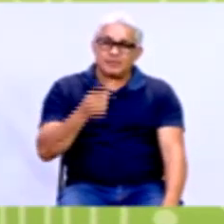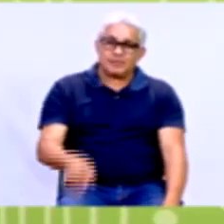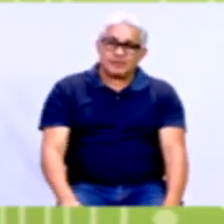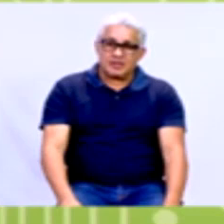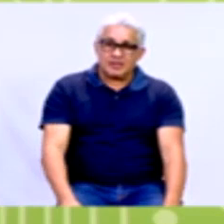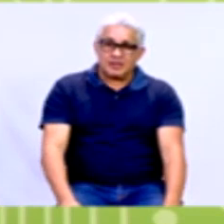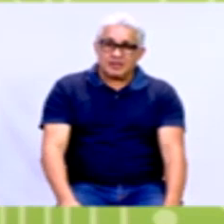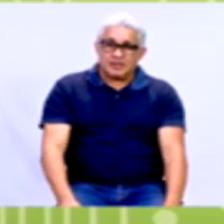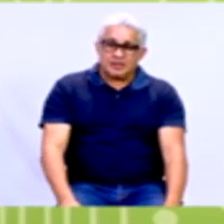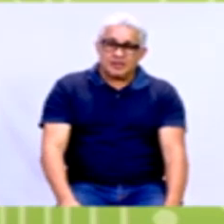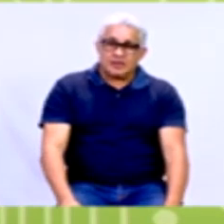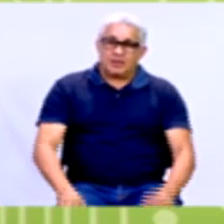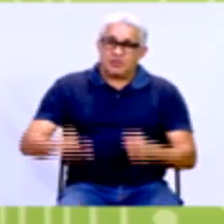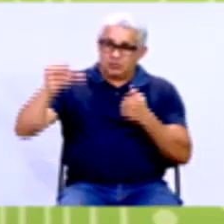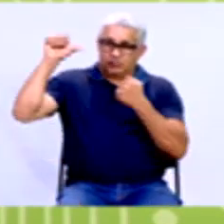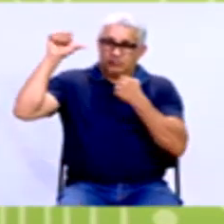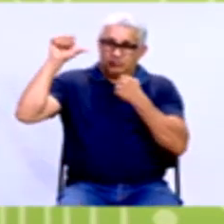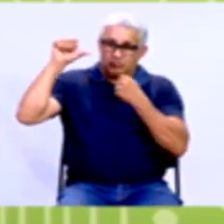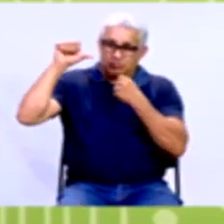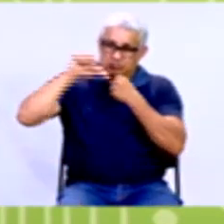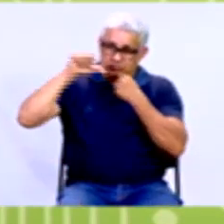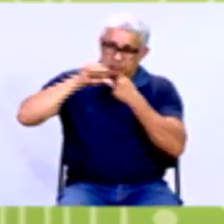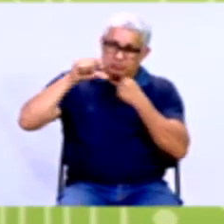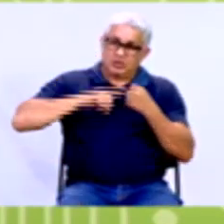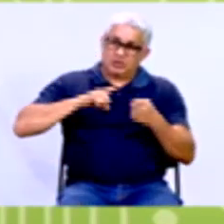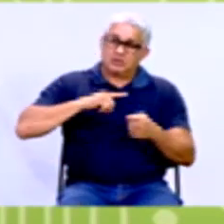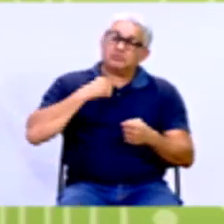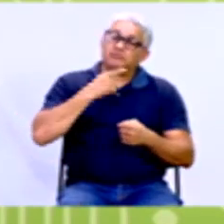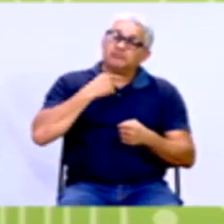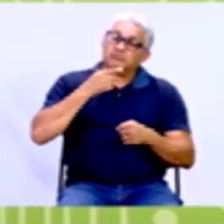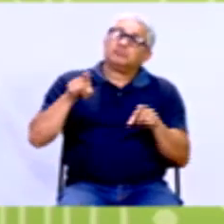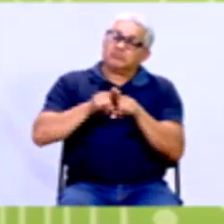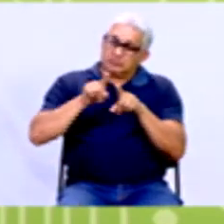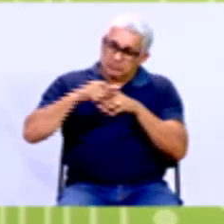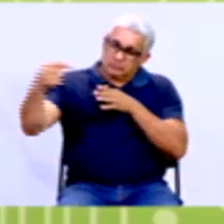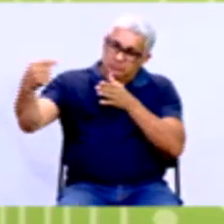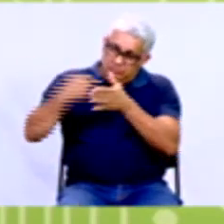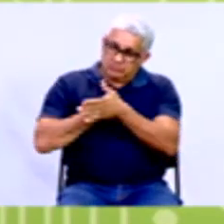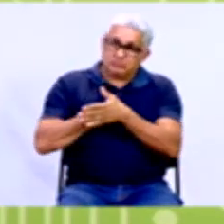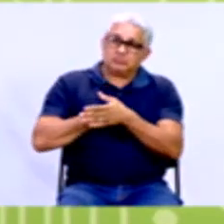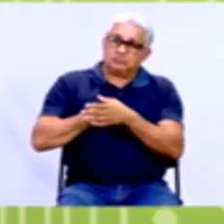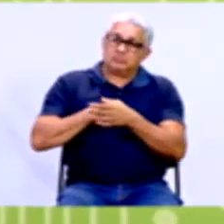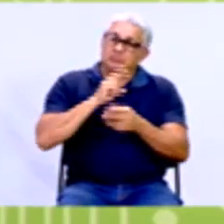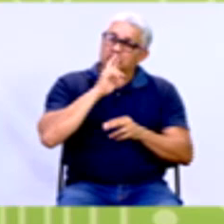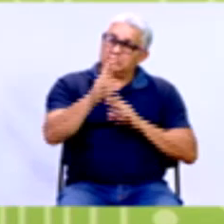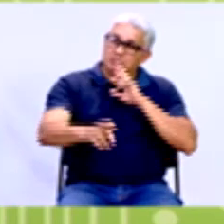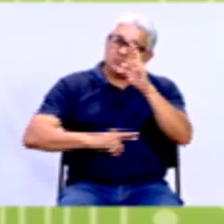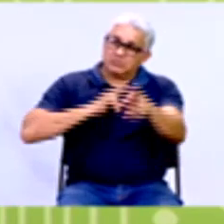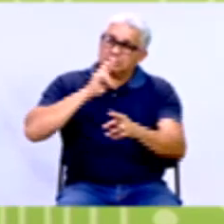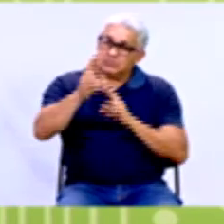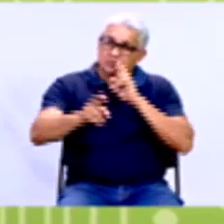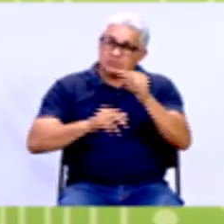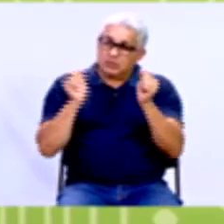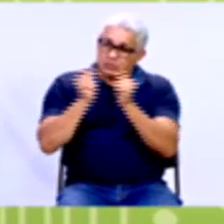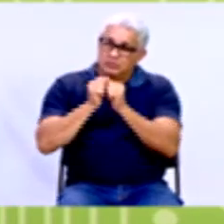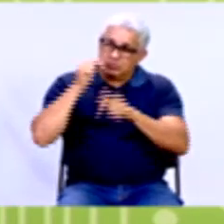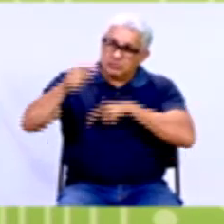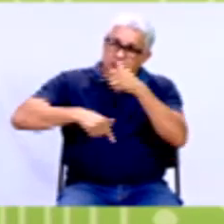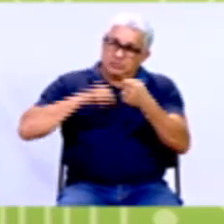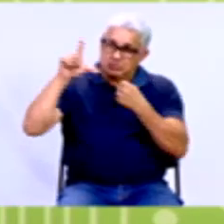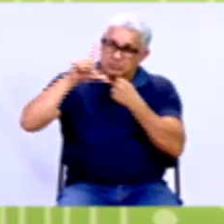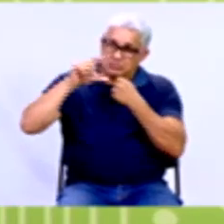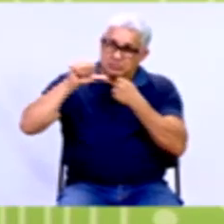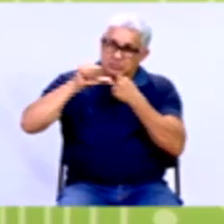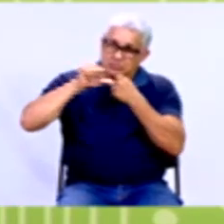para os tutores, se os tutores tiverem alguma dúvida para mandar para a gente vai esclarecendo aí, para vocês